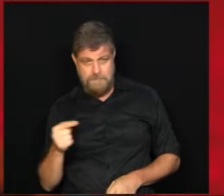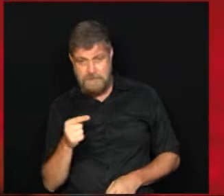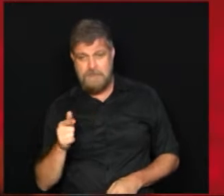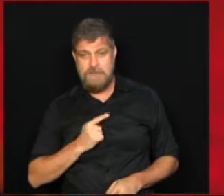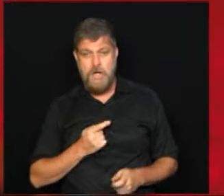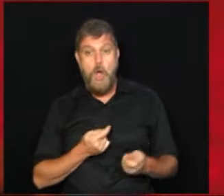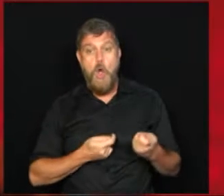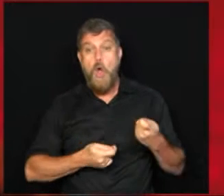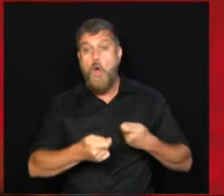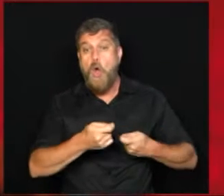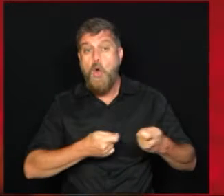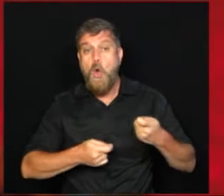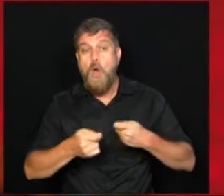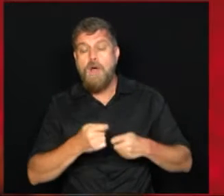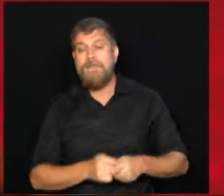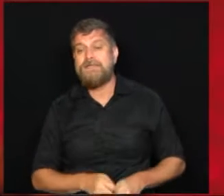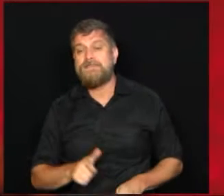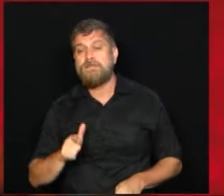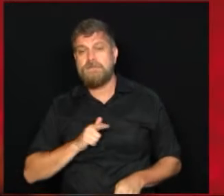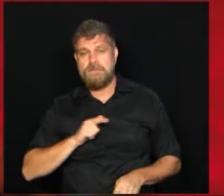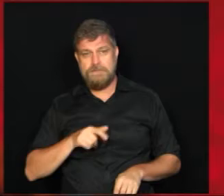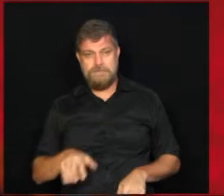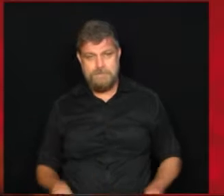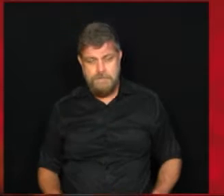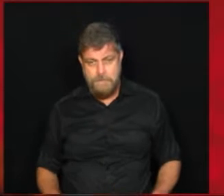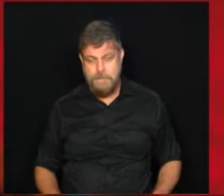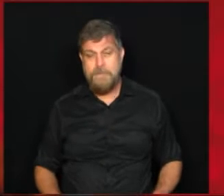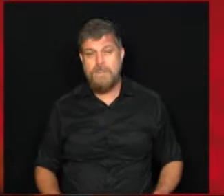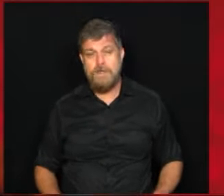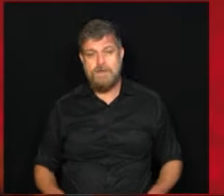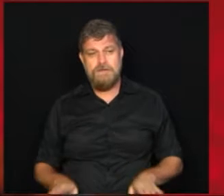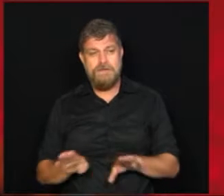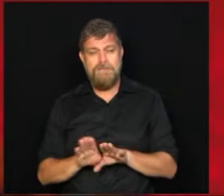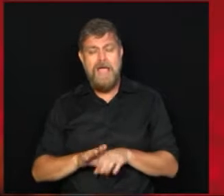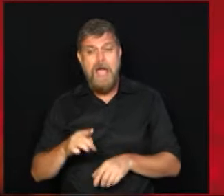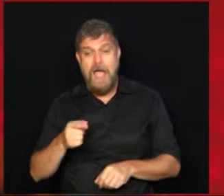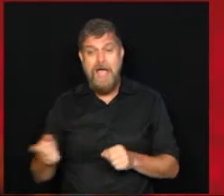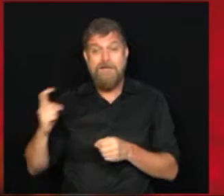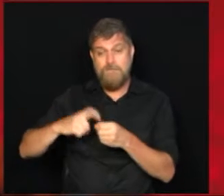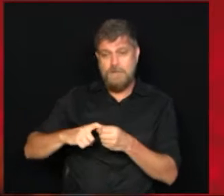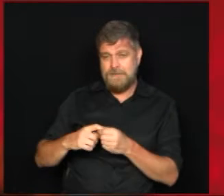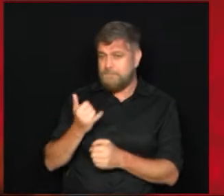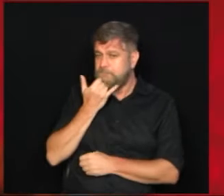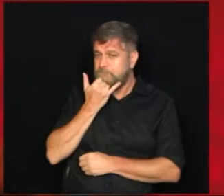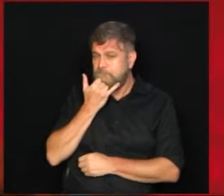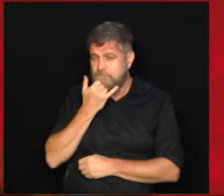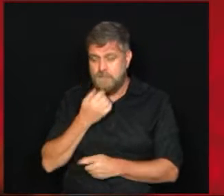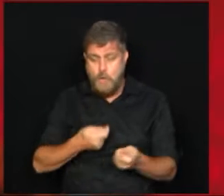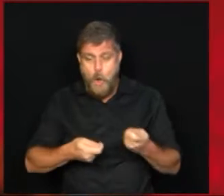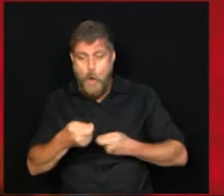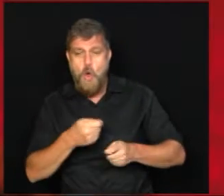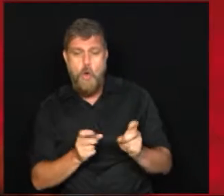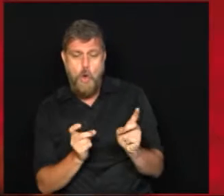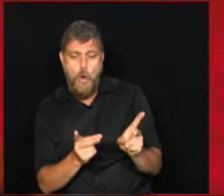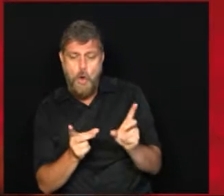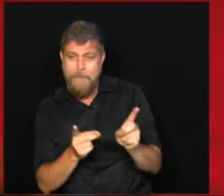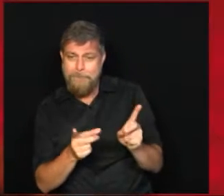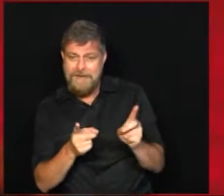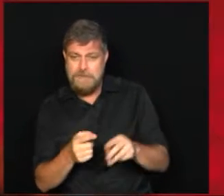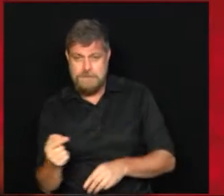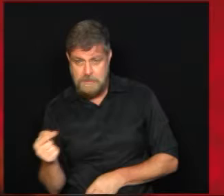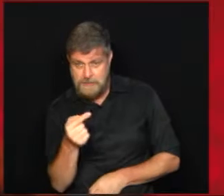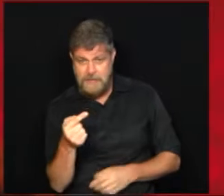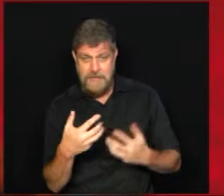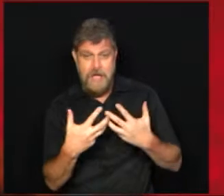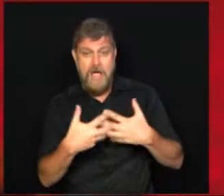o funcionamento a questão da atividade religiosa a vamos voltar no comércio Olha o comércio só